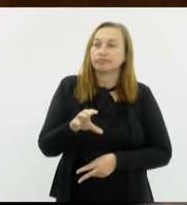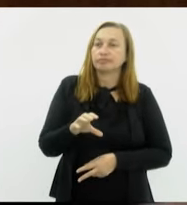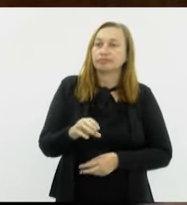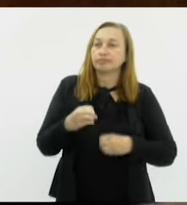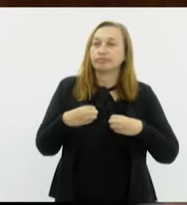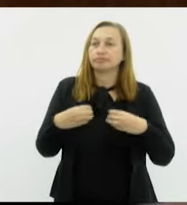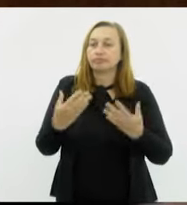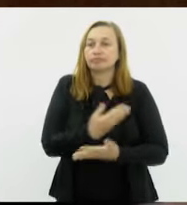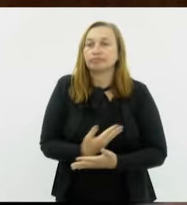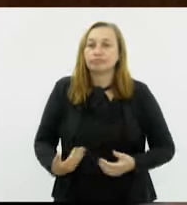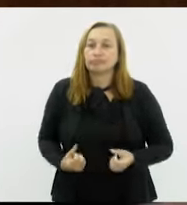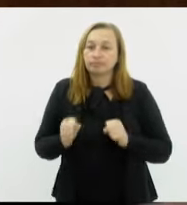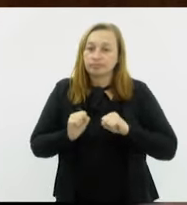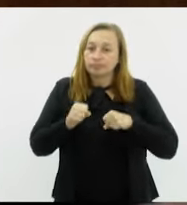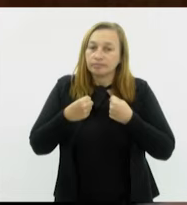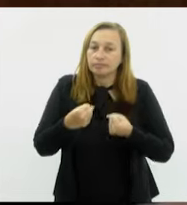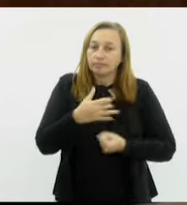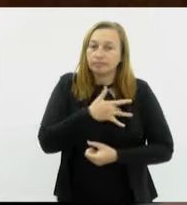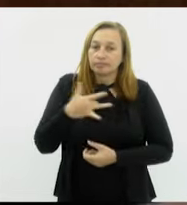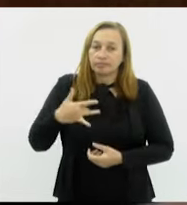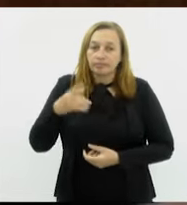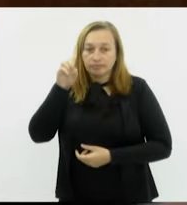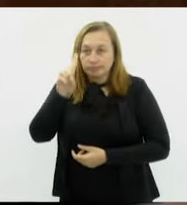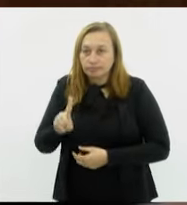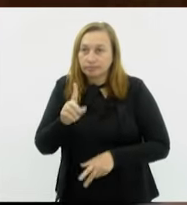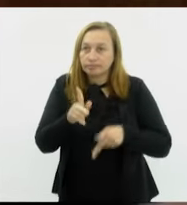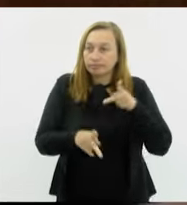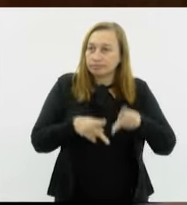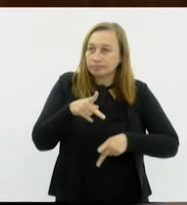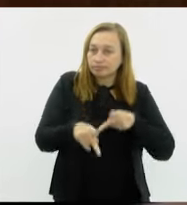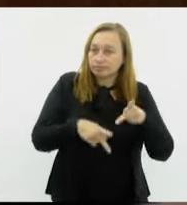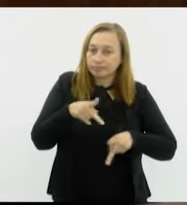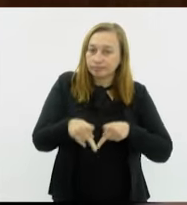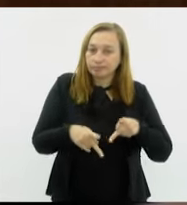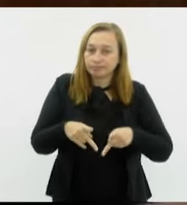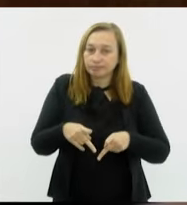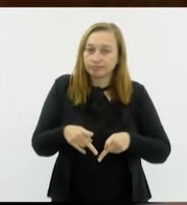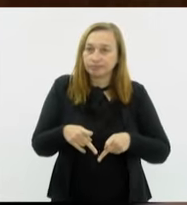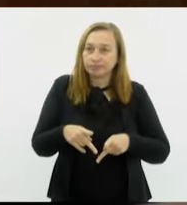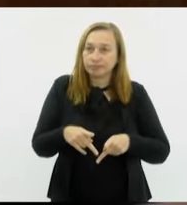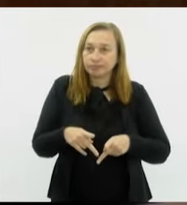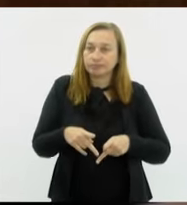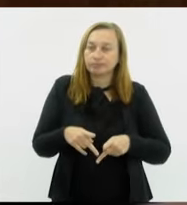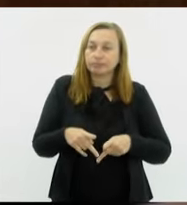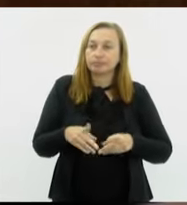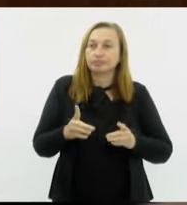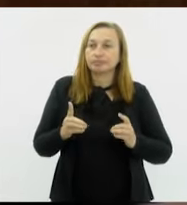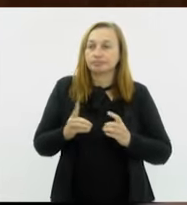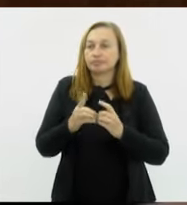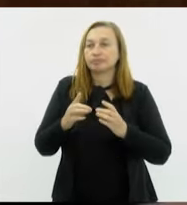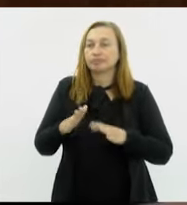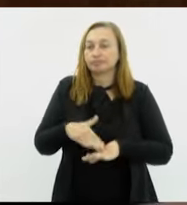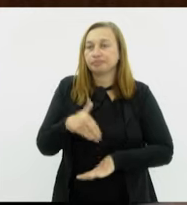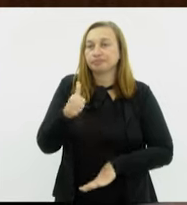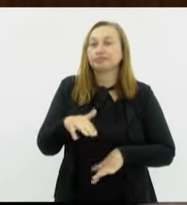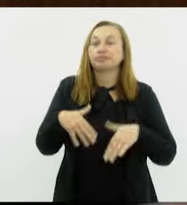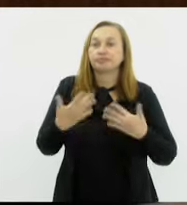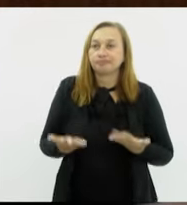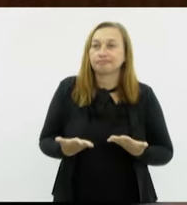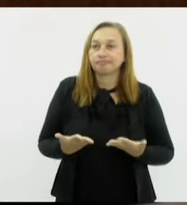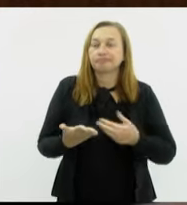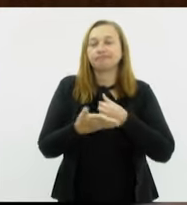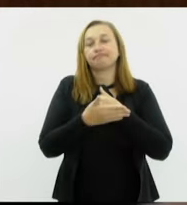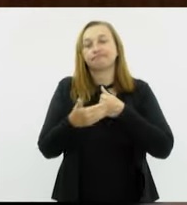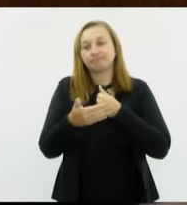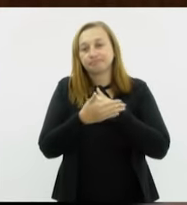a saúde, defendendo o direito da população de ter um atendimento digno. Então, mais do que, vamos dizer assim, um